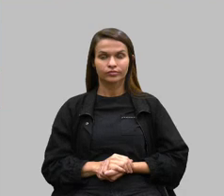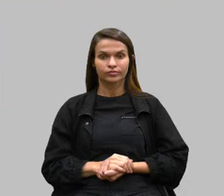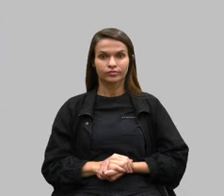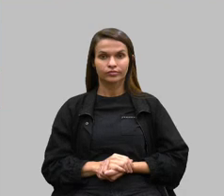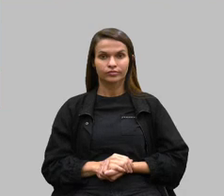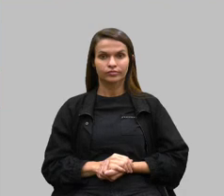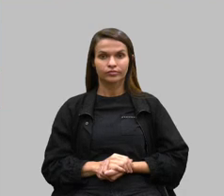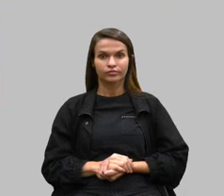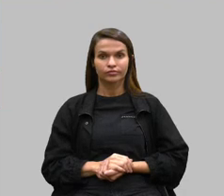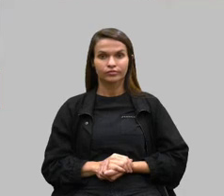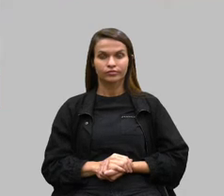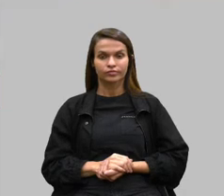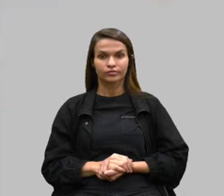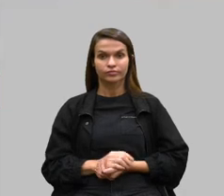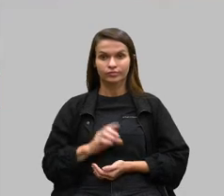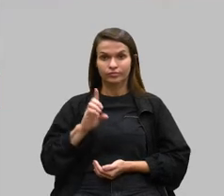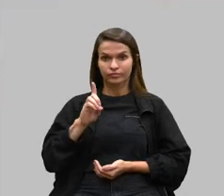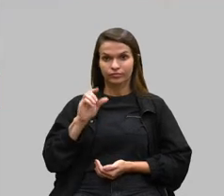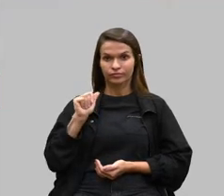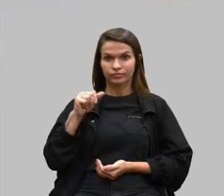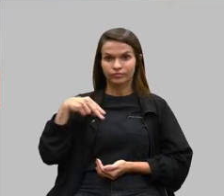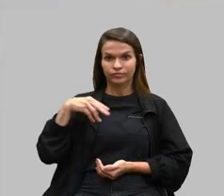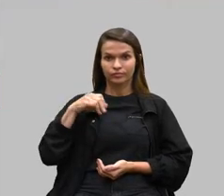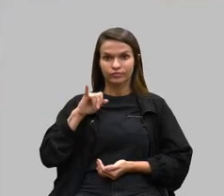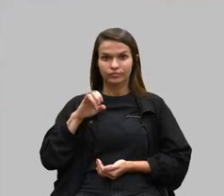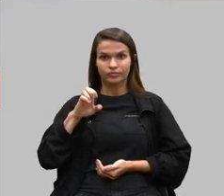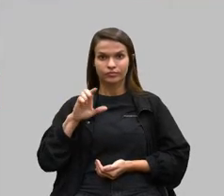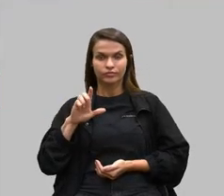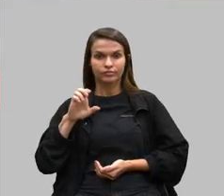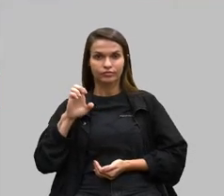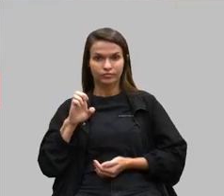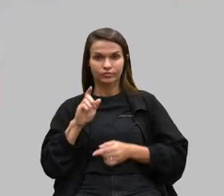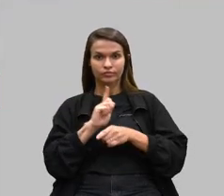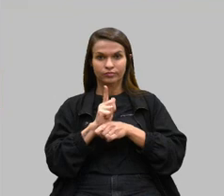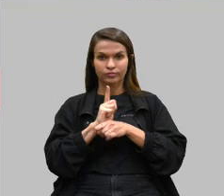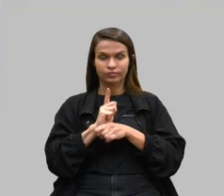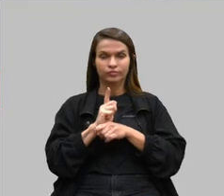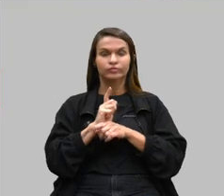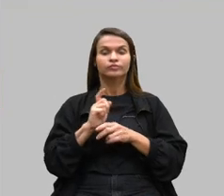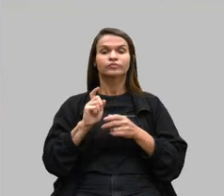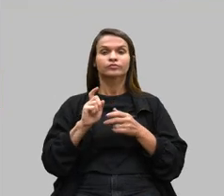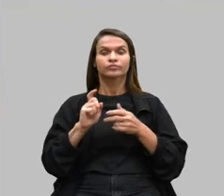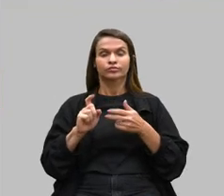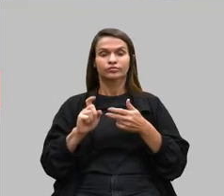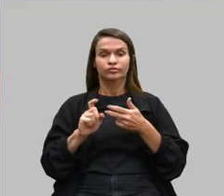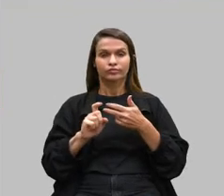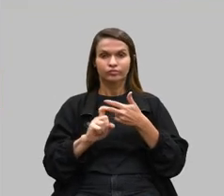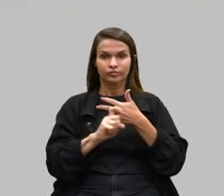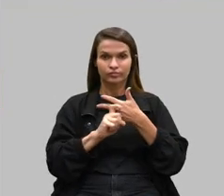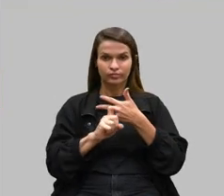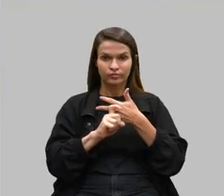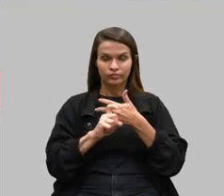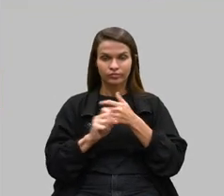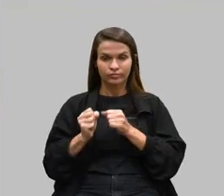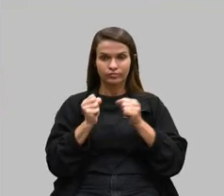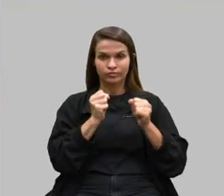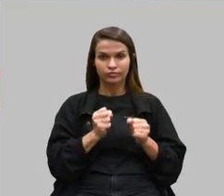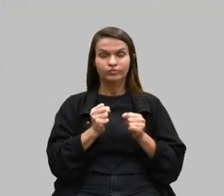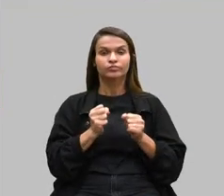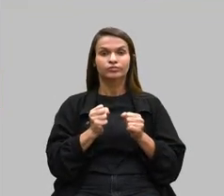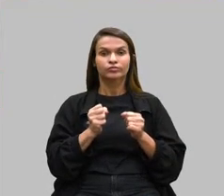transportes Daniele Bernardes gerente executiva do Poder Executivo da Confederação Nacional do